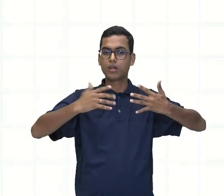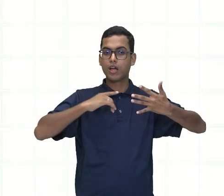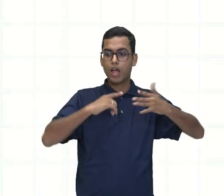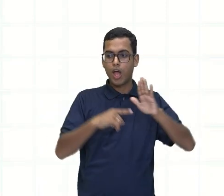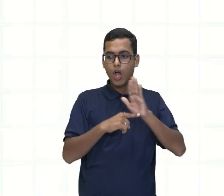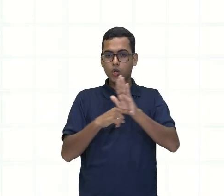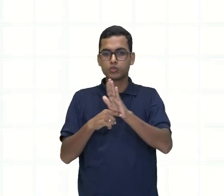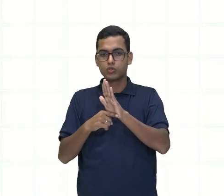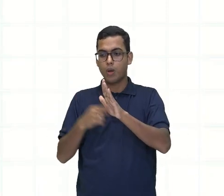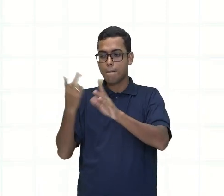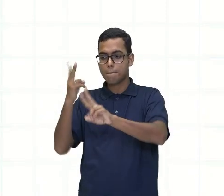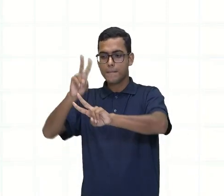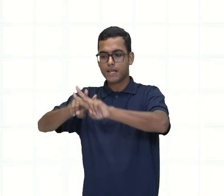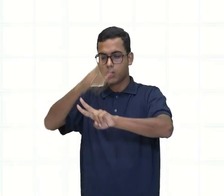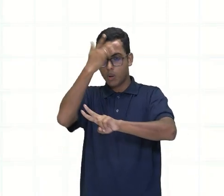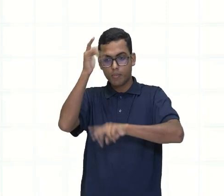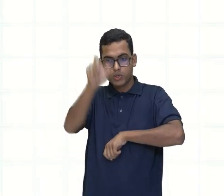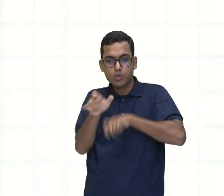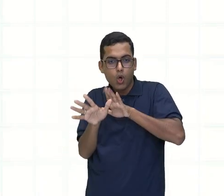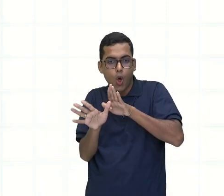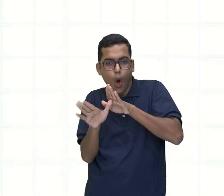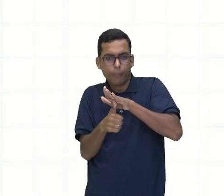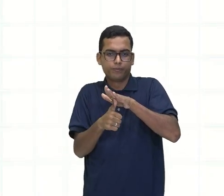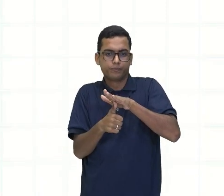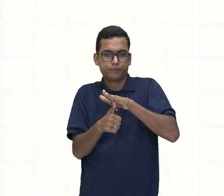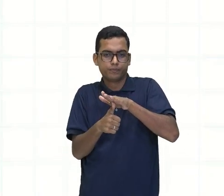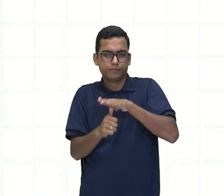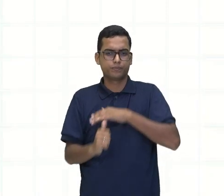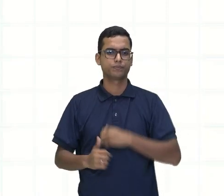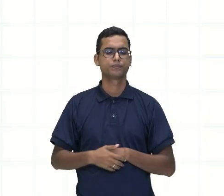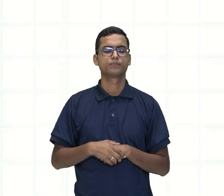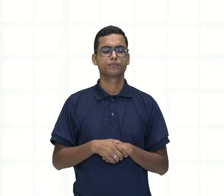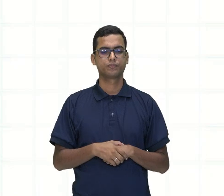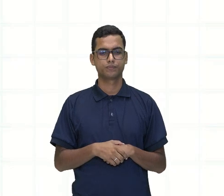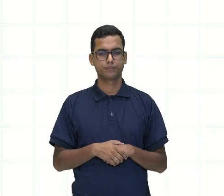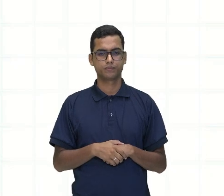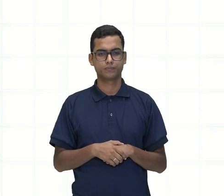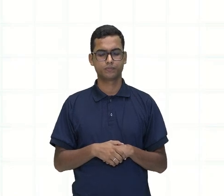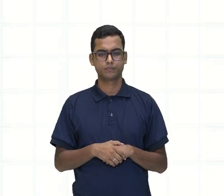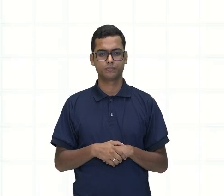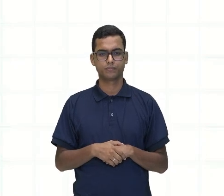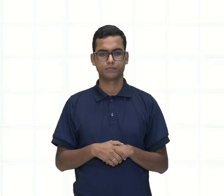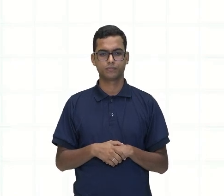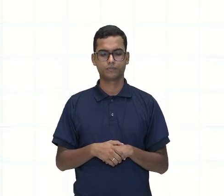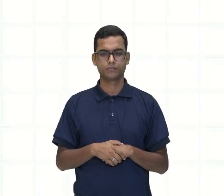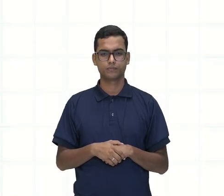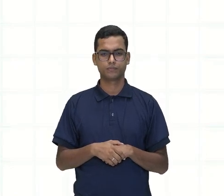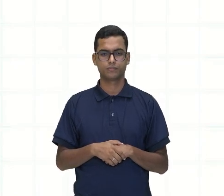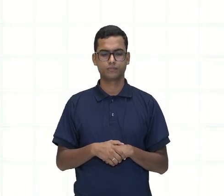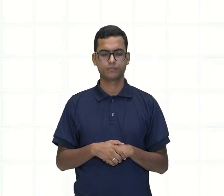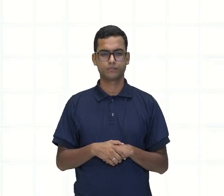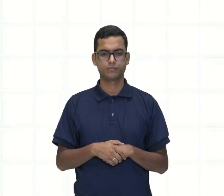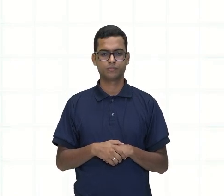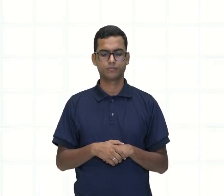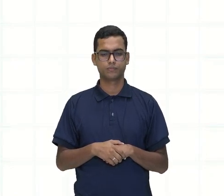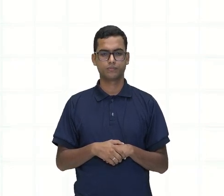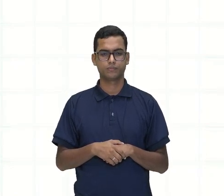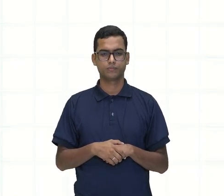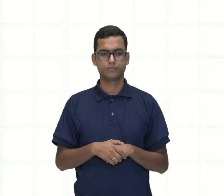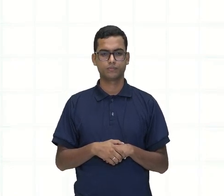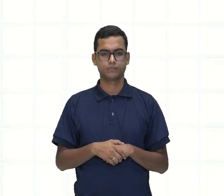prendeu ele, no caso quem? O ladrão, não foi? Então, qual seria o nosso pronome aqui? She